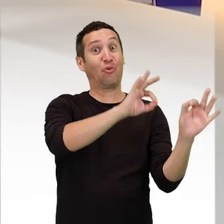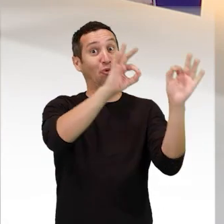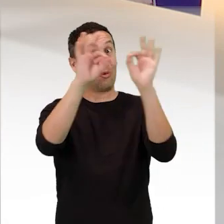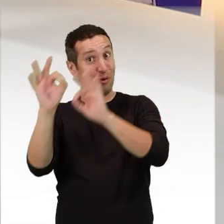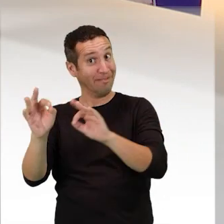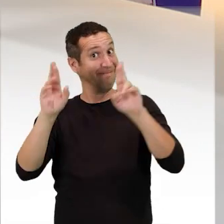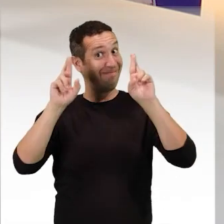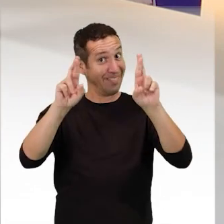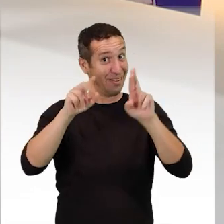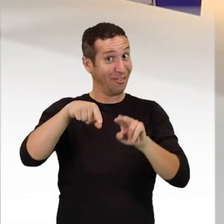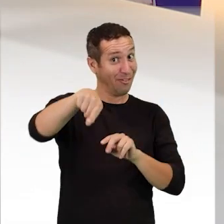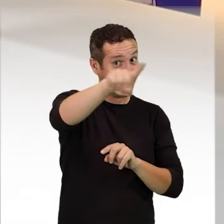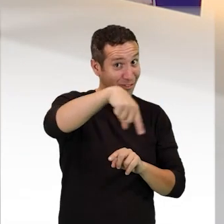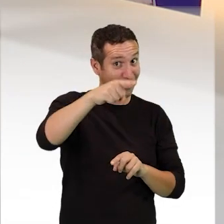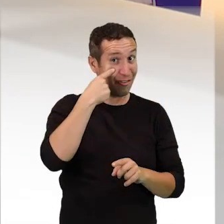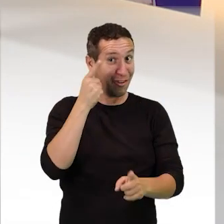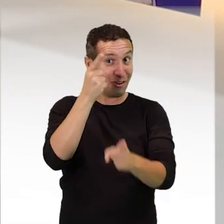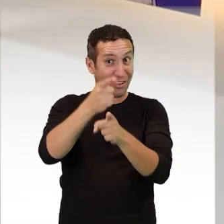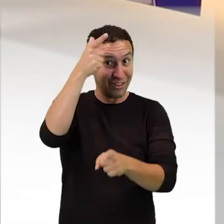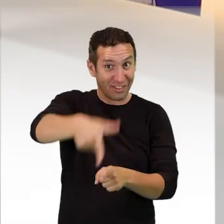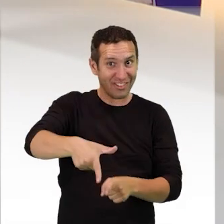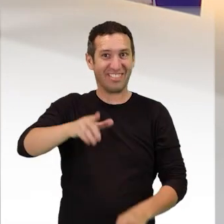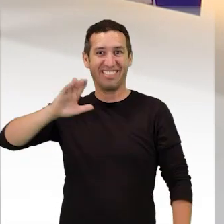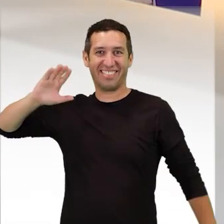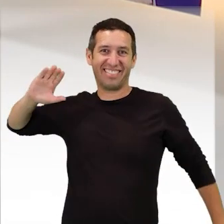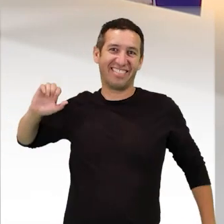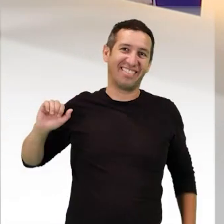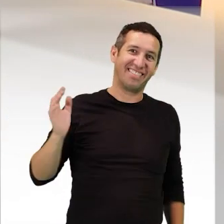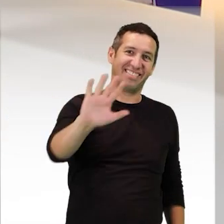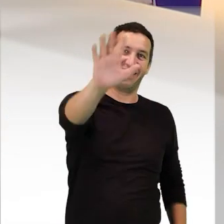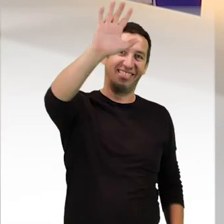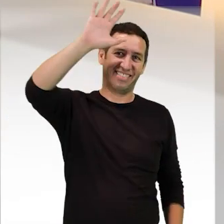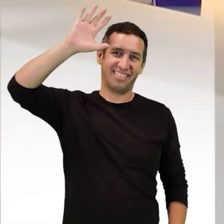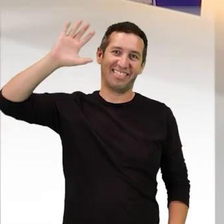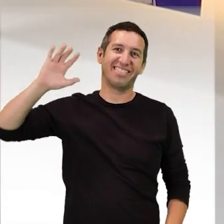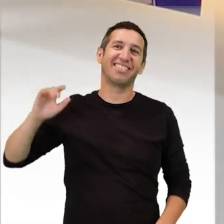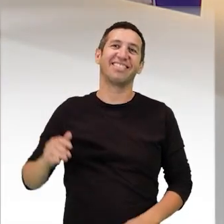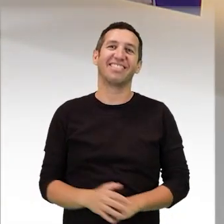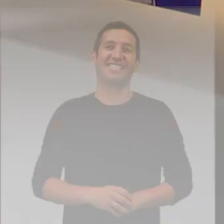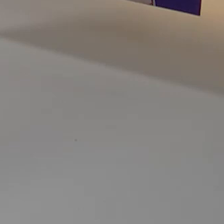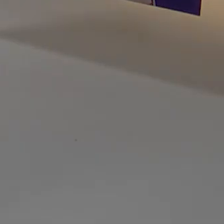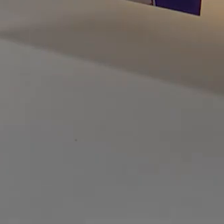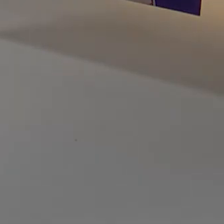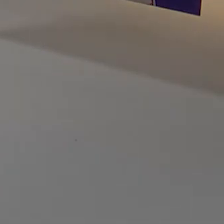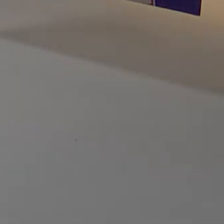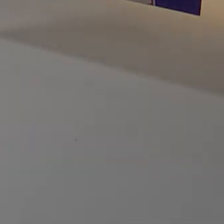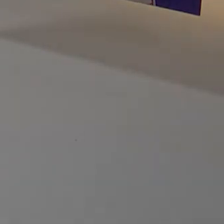Agradecemos a todos que nos acompanharam e esperamos vê-los novamente em breve. Tchau!